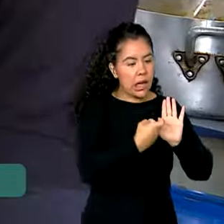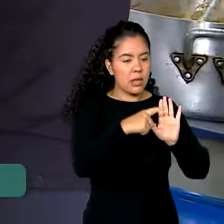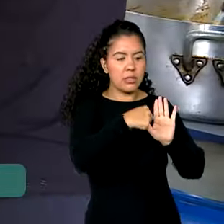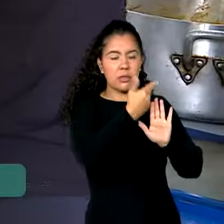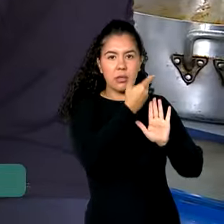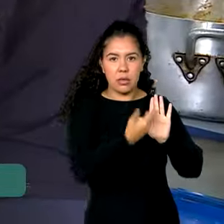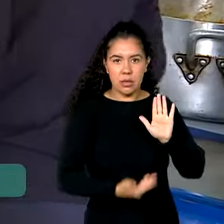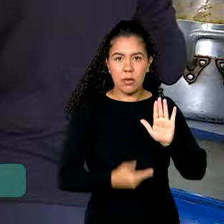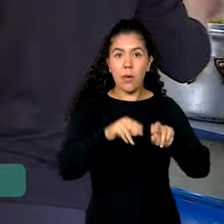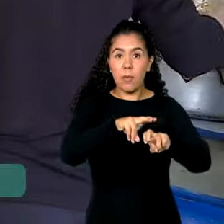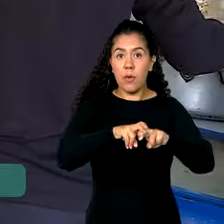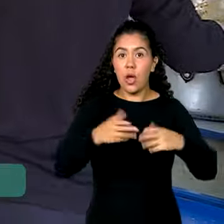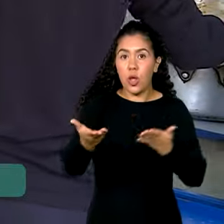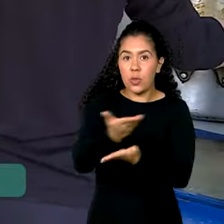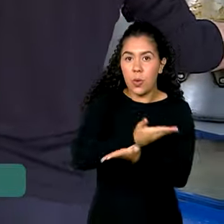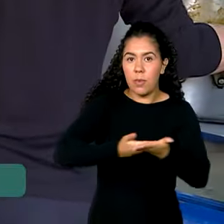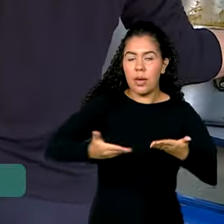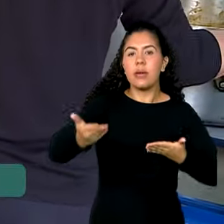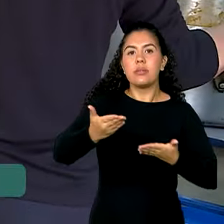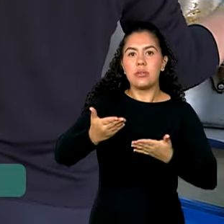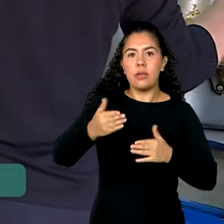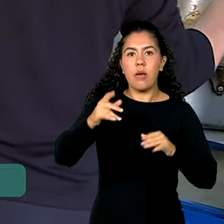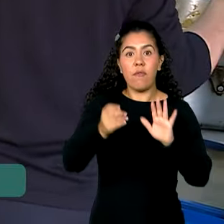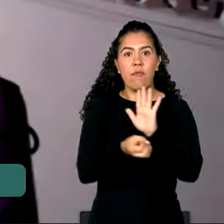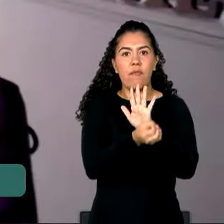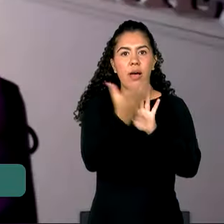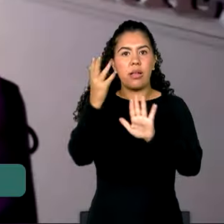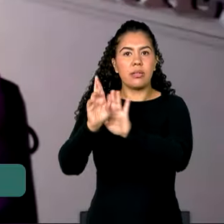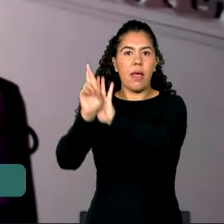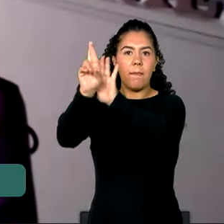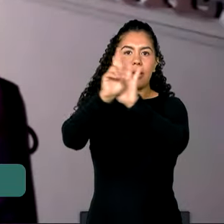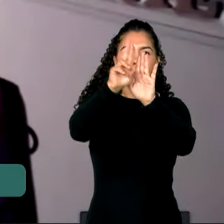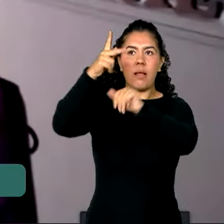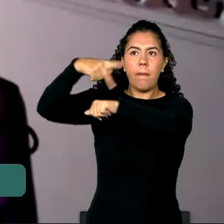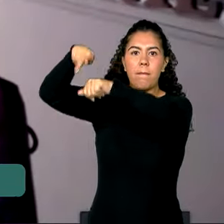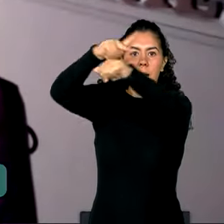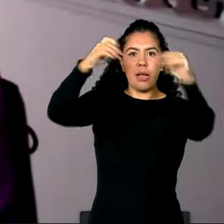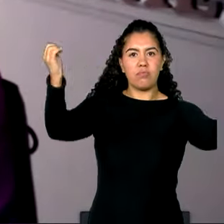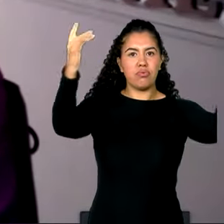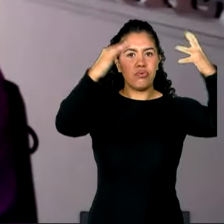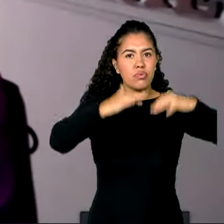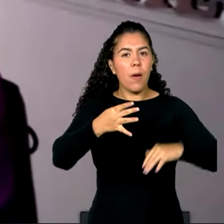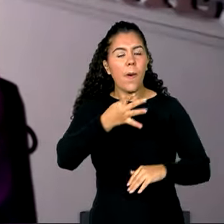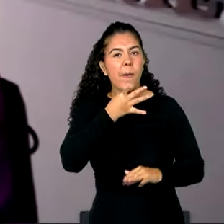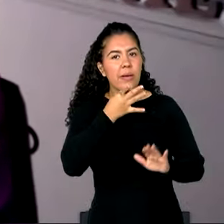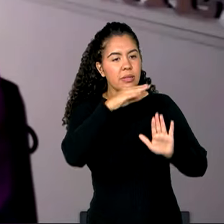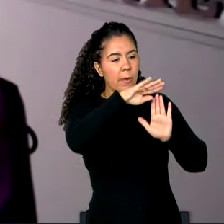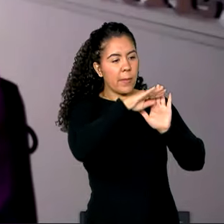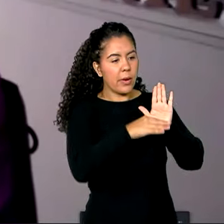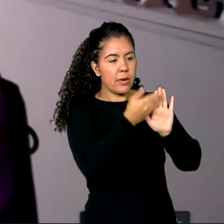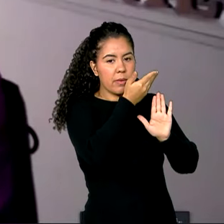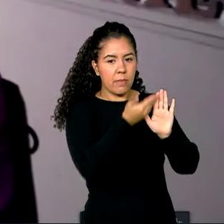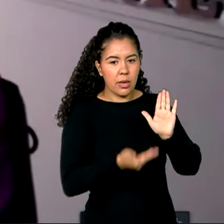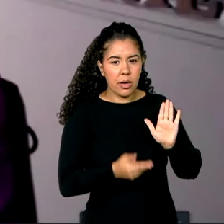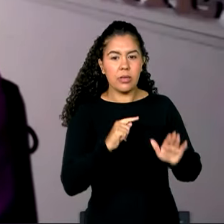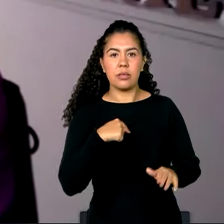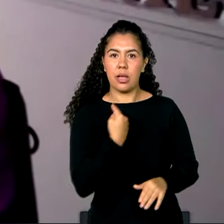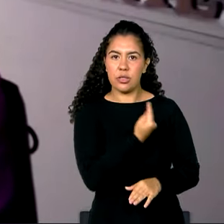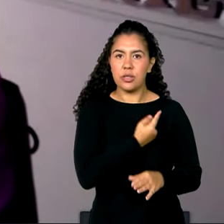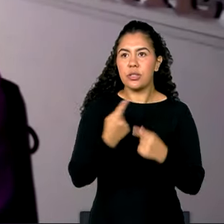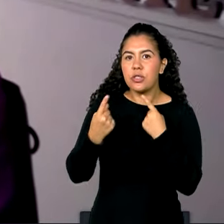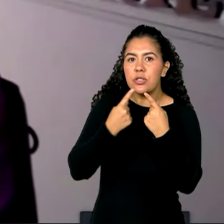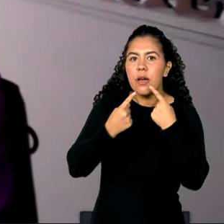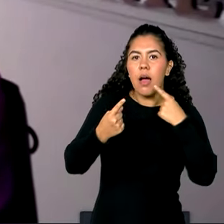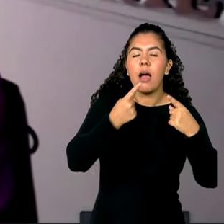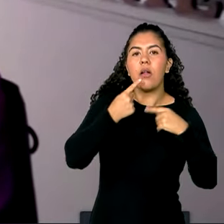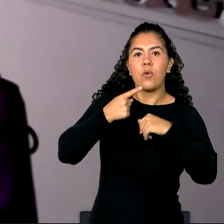internacional, muitos vieram ao Brasil conhecer o projeto. Em diálogo com os nossos parceiros e com outros países que também, né,